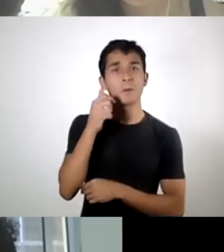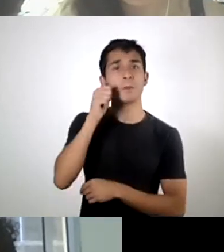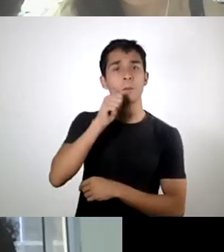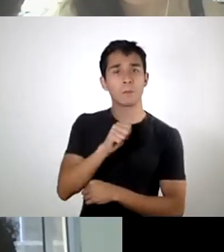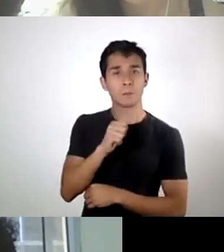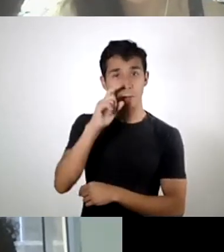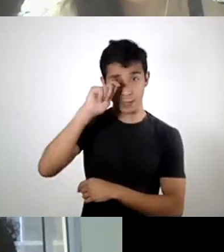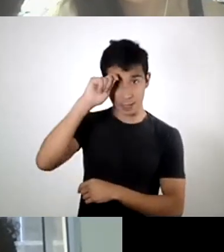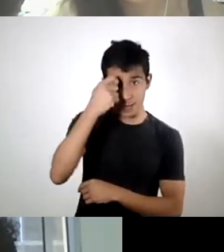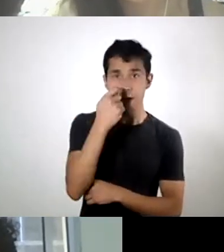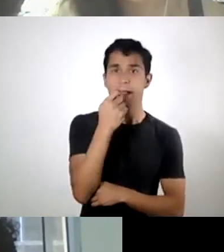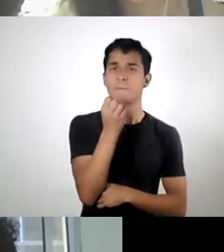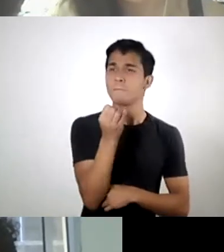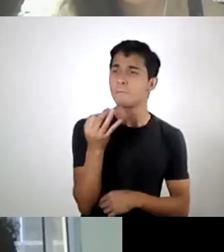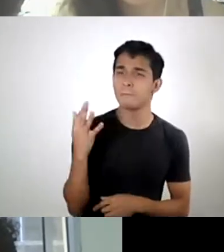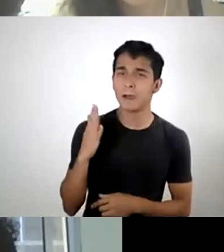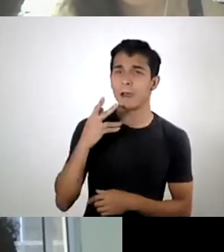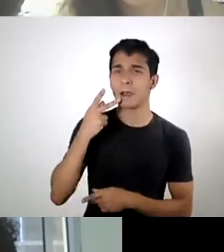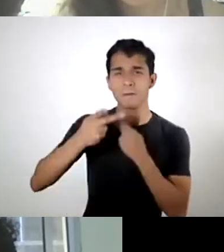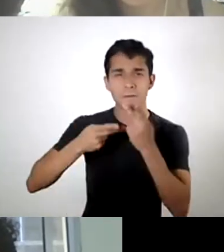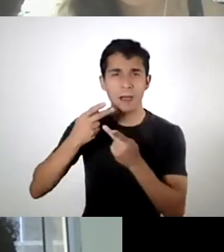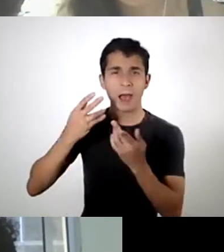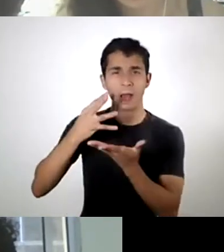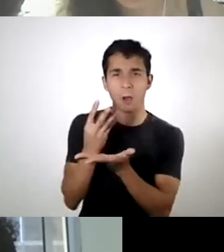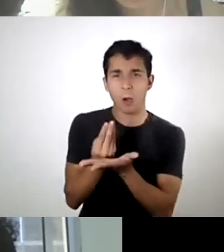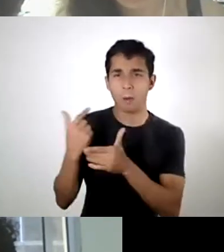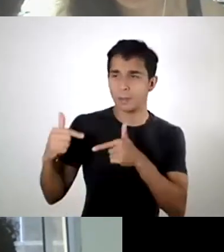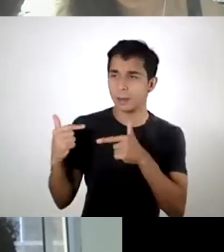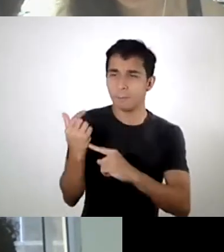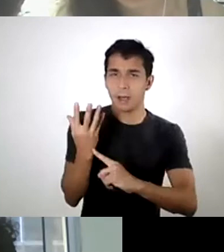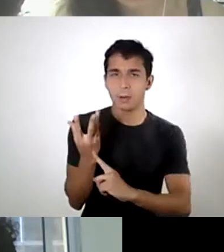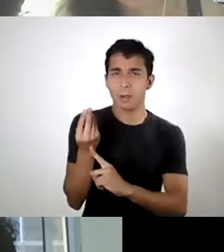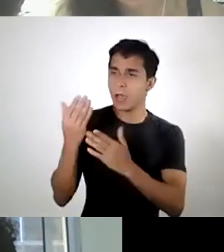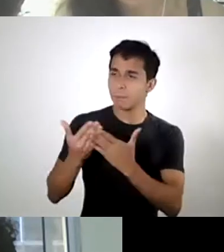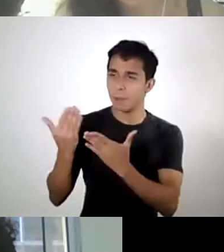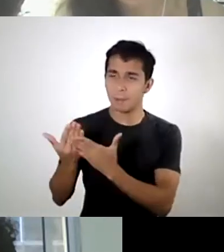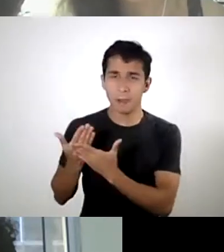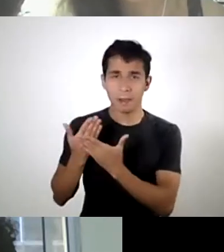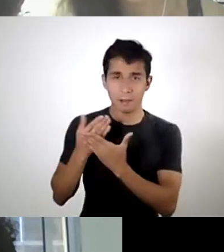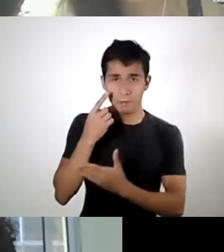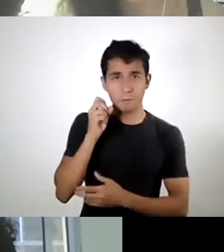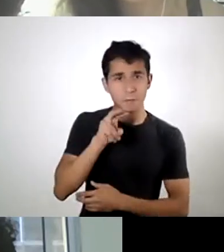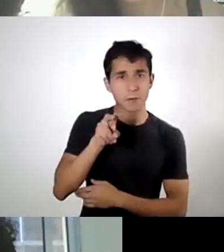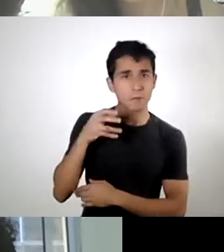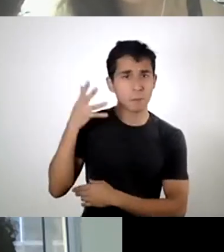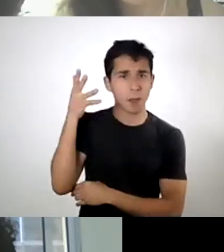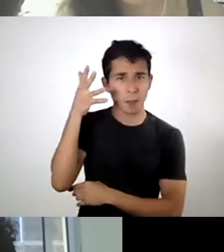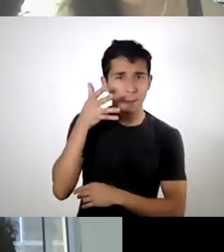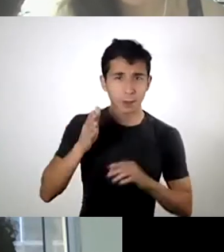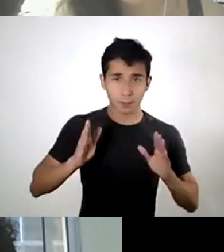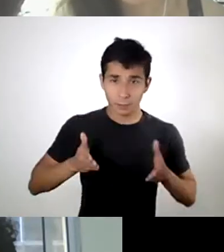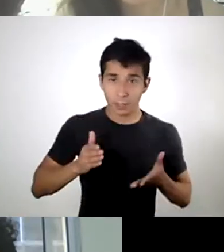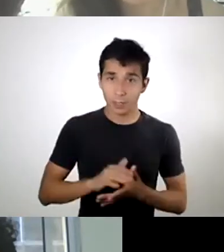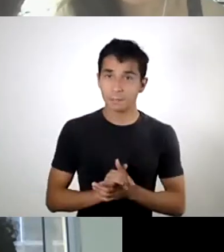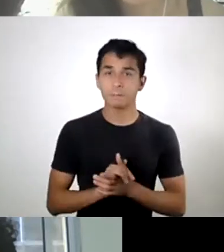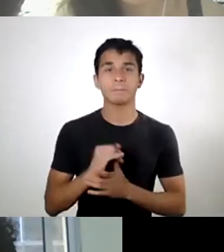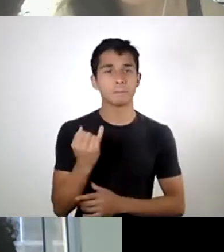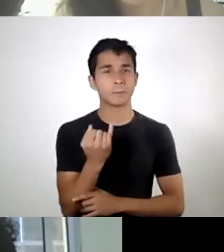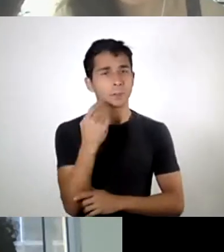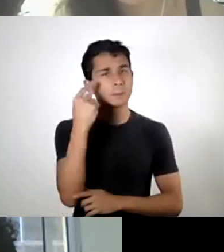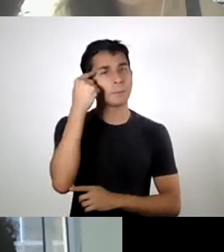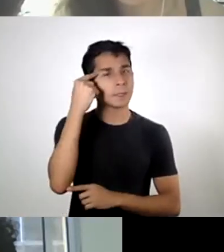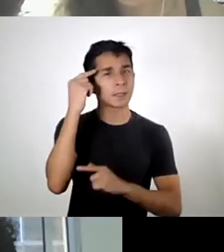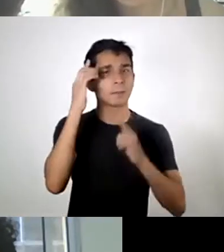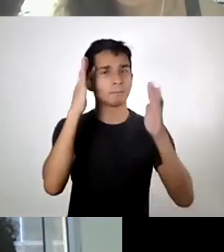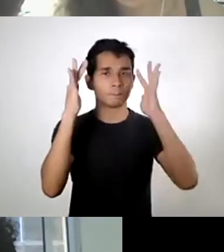das suas obras, da sua produção literária? Importante a gente pensar, começar a